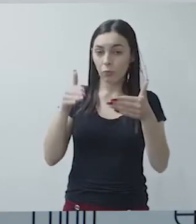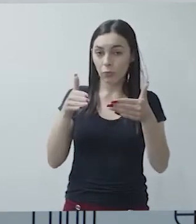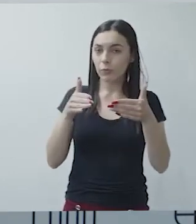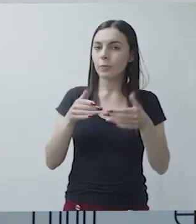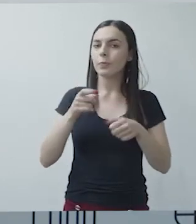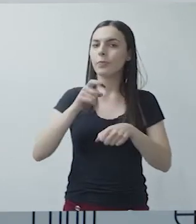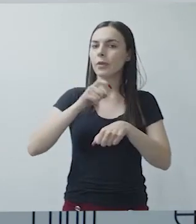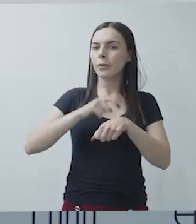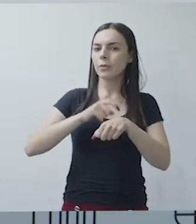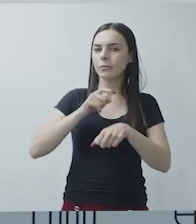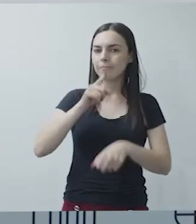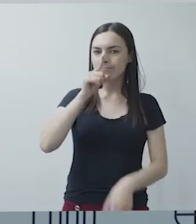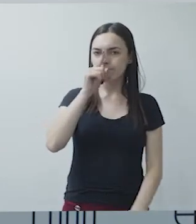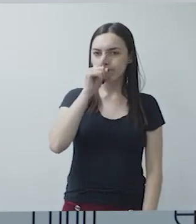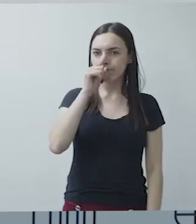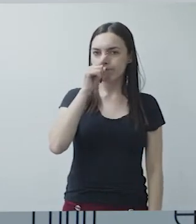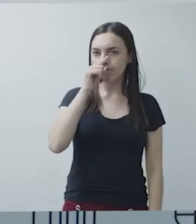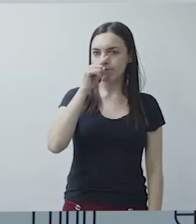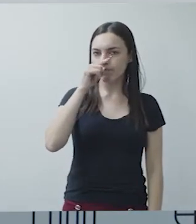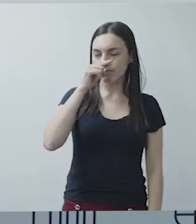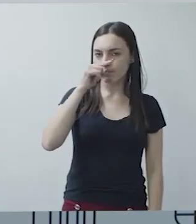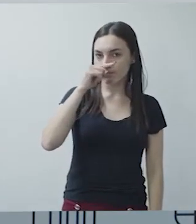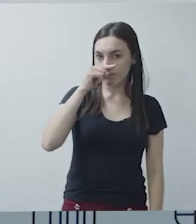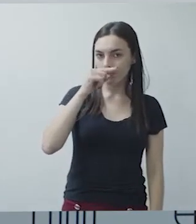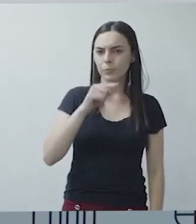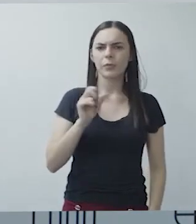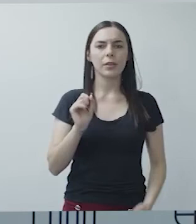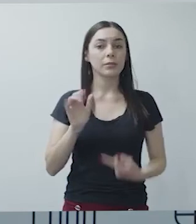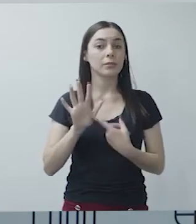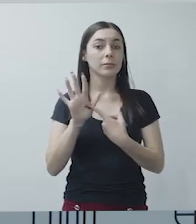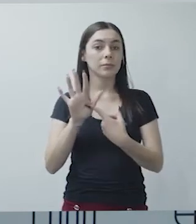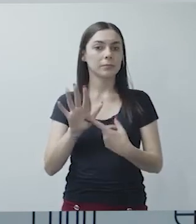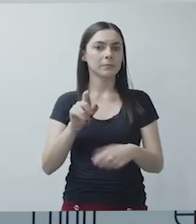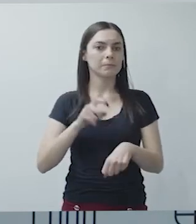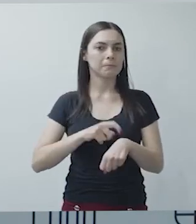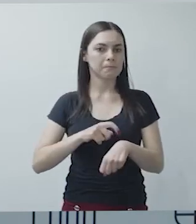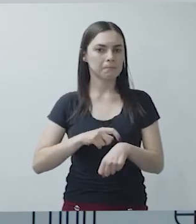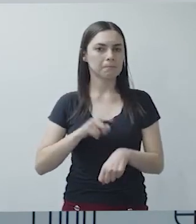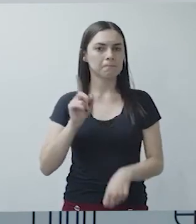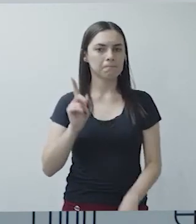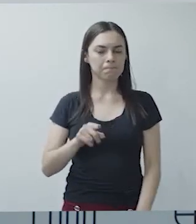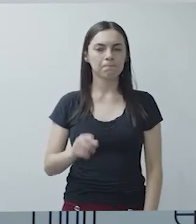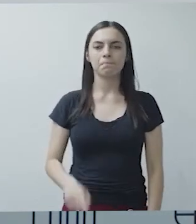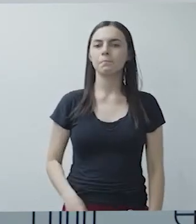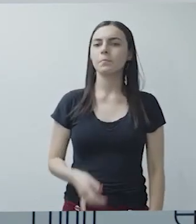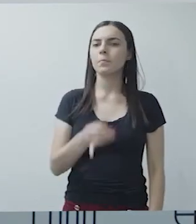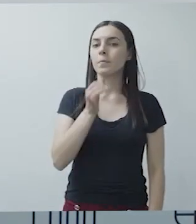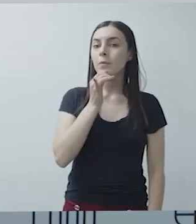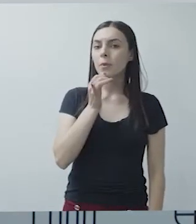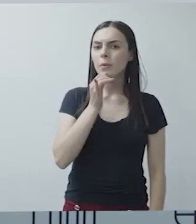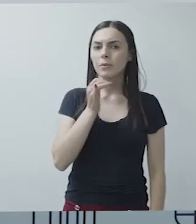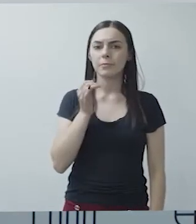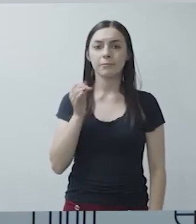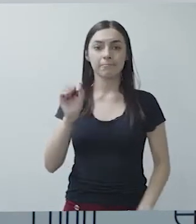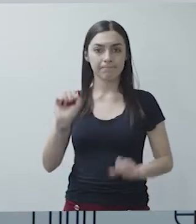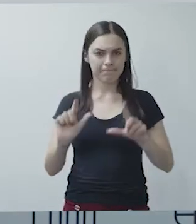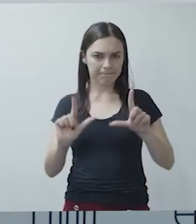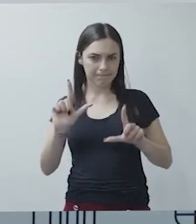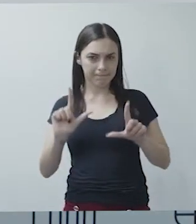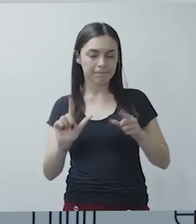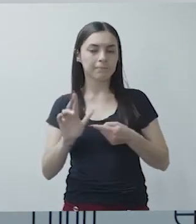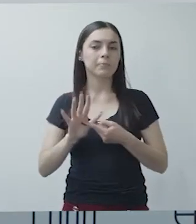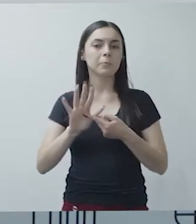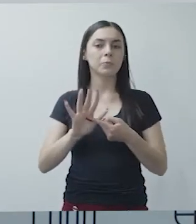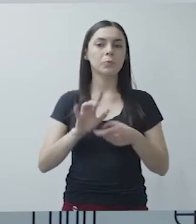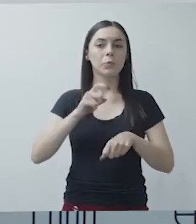ponteiro menor. Este ponteiro que vai indicar as horas. No nosso exemplo ali, nós vimos que são